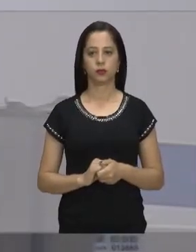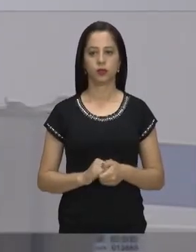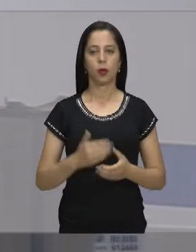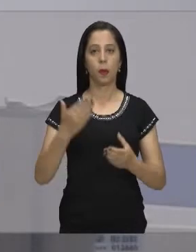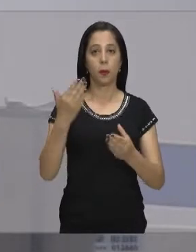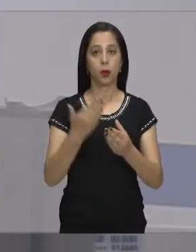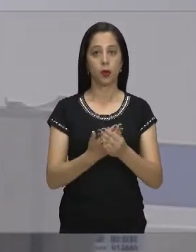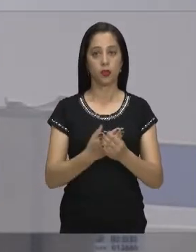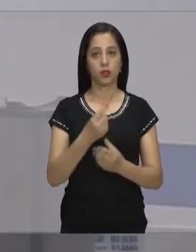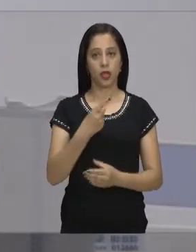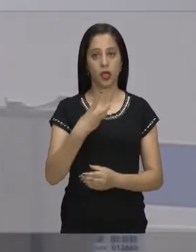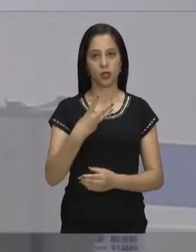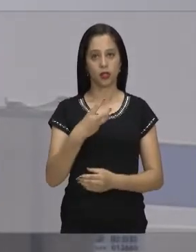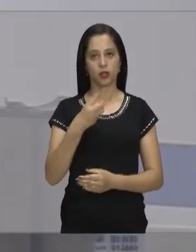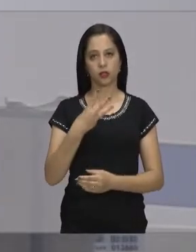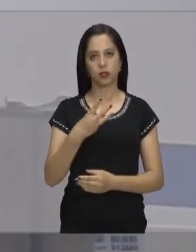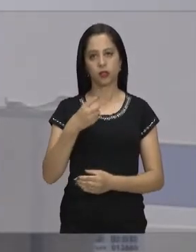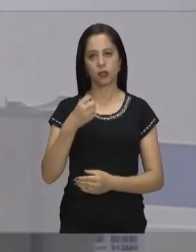Processo número